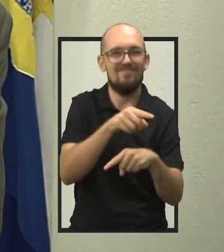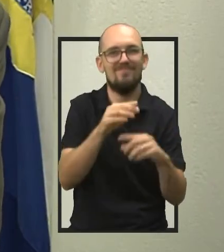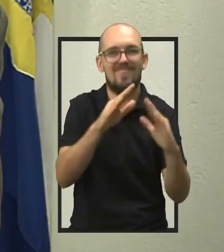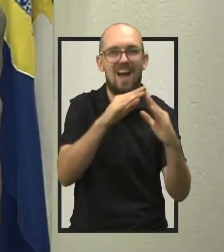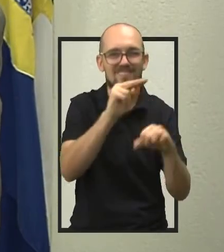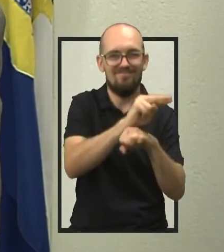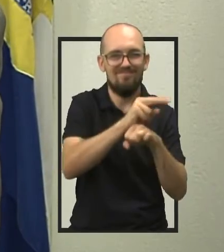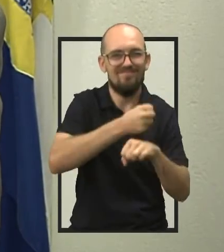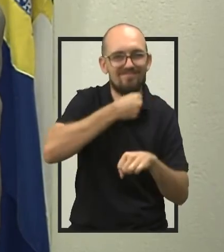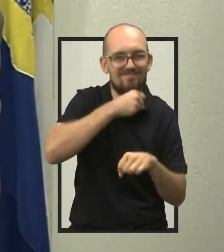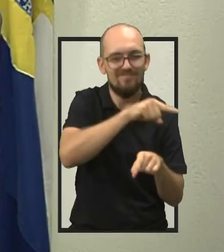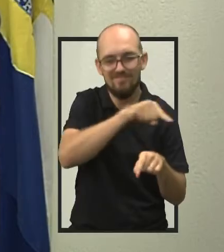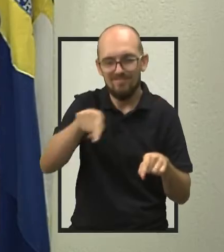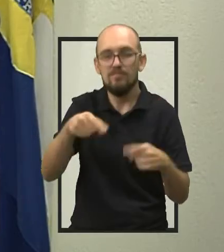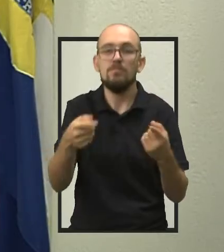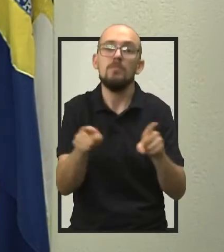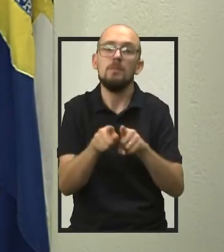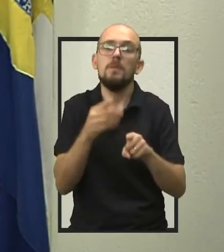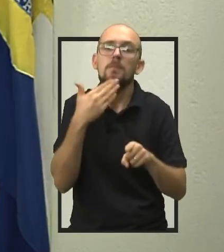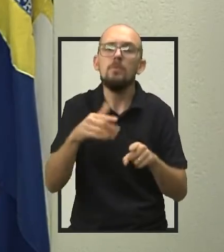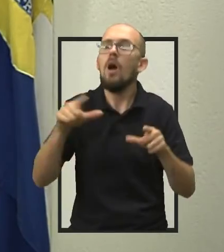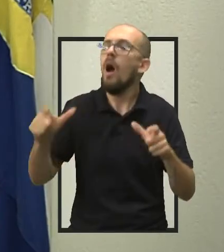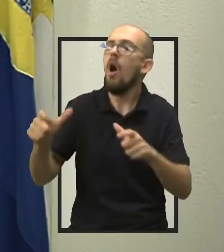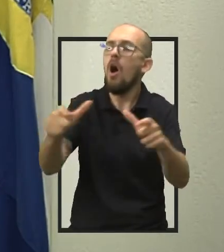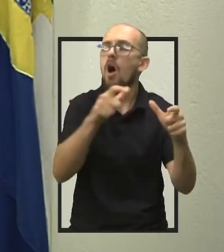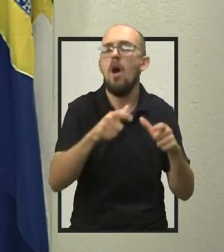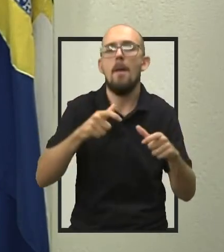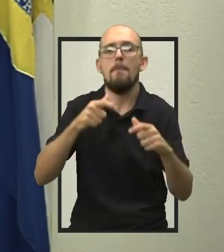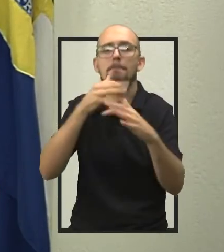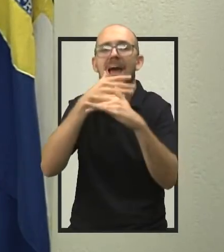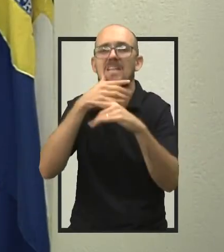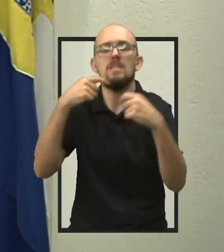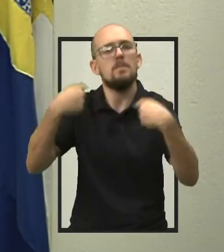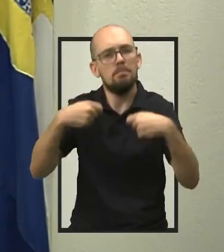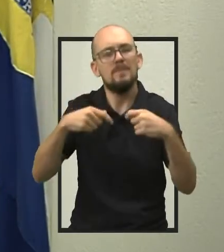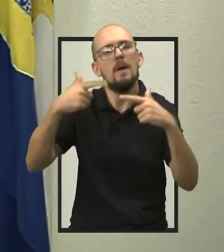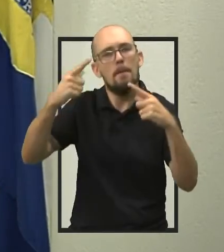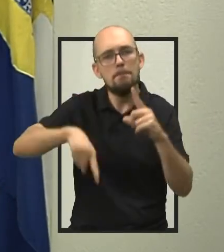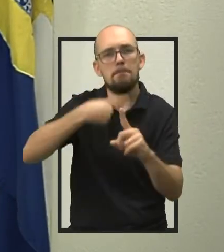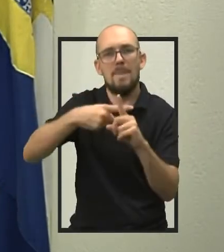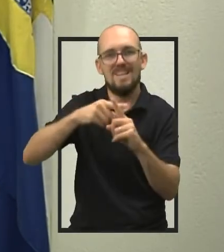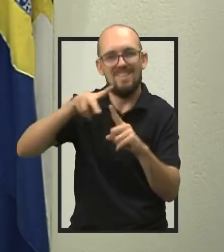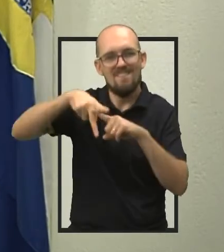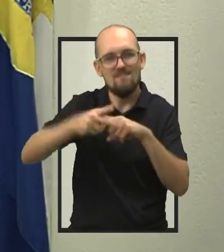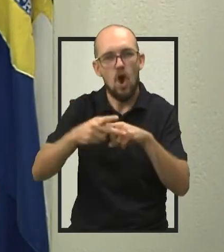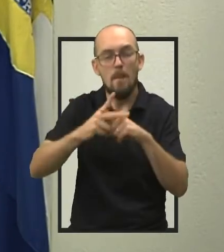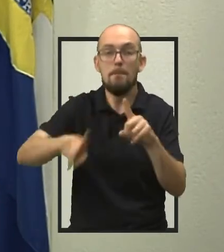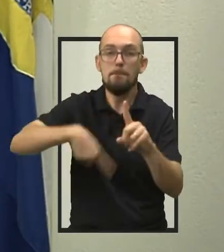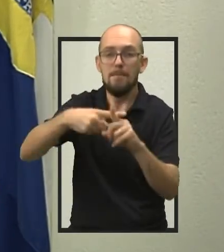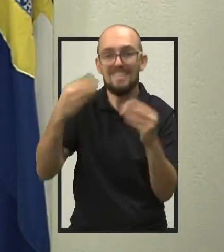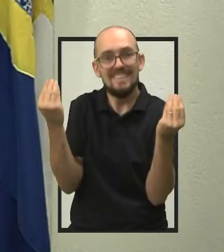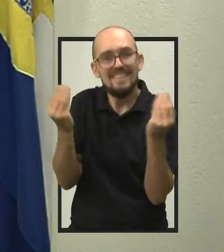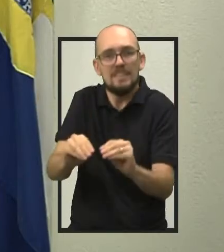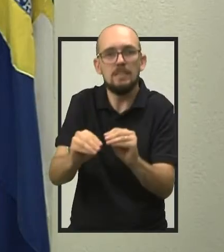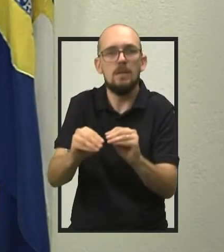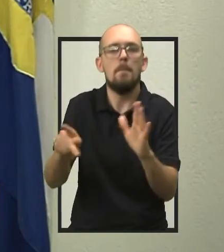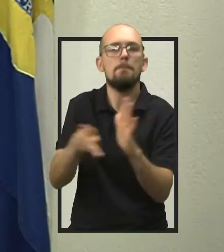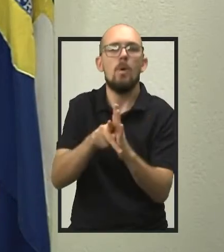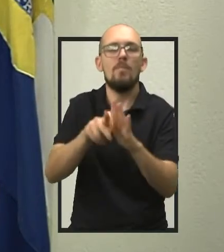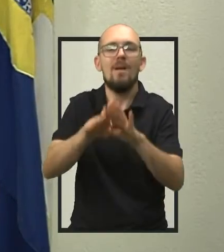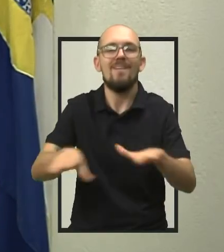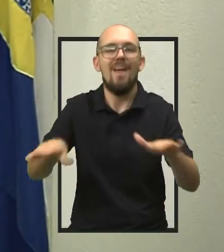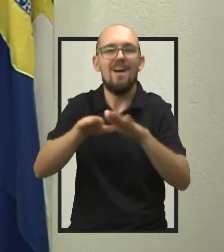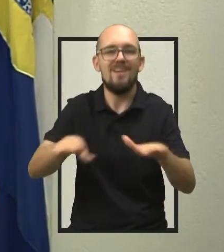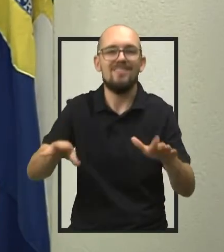reformado as praças aonde tem parquinho e fosse implantado um parquinho infantil para crianças especiais. Por